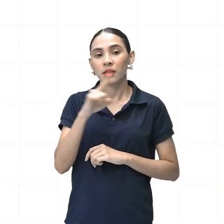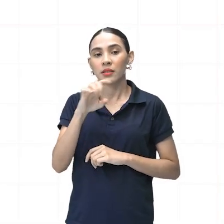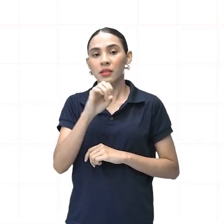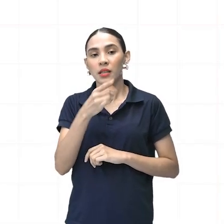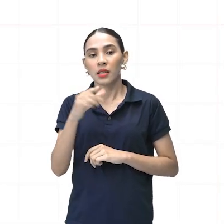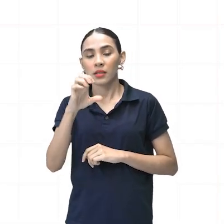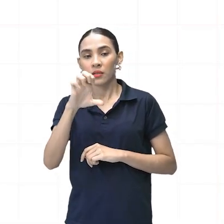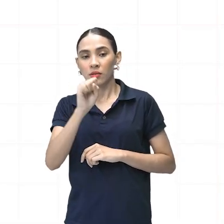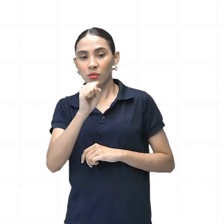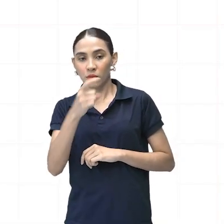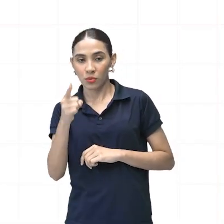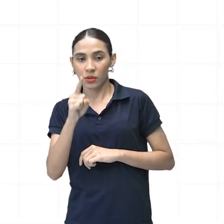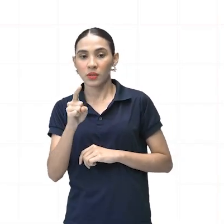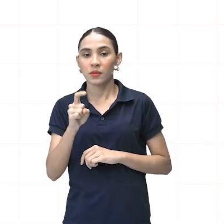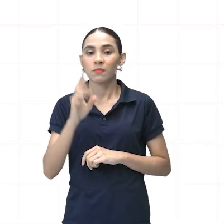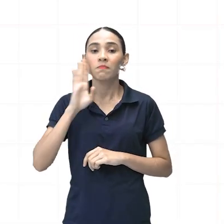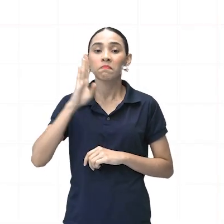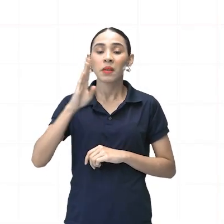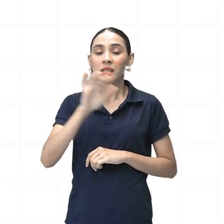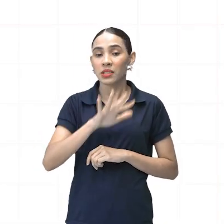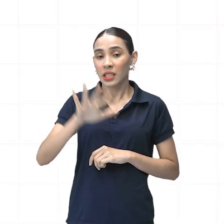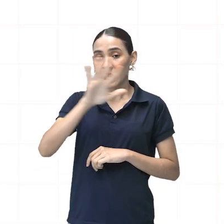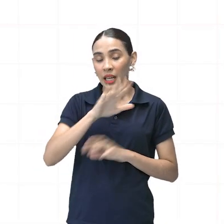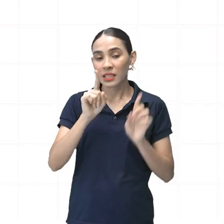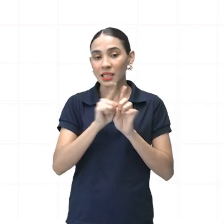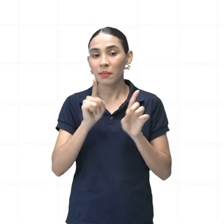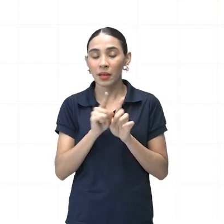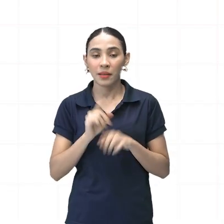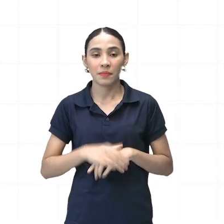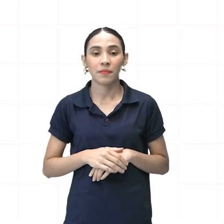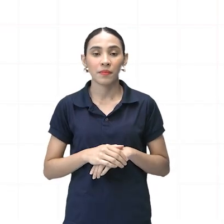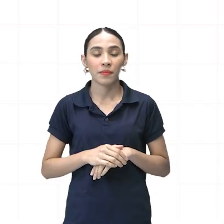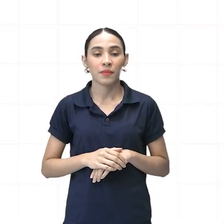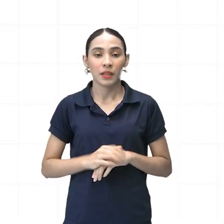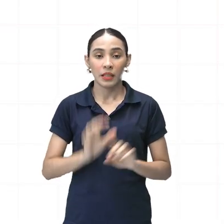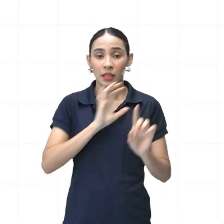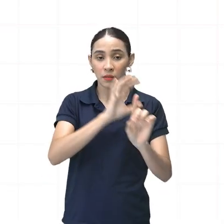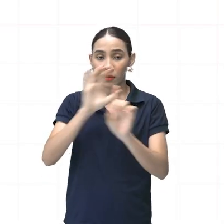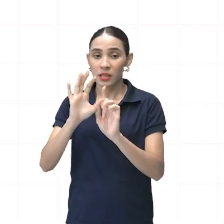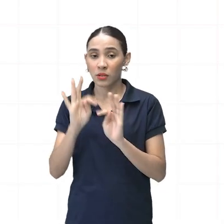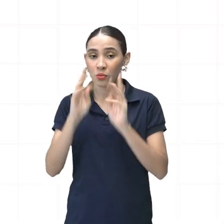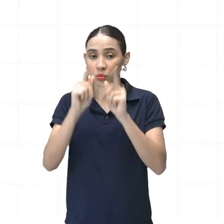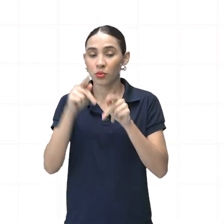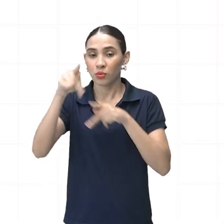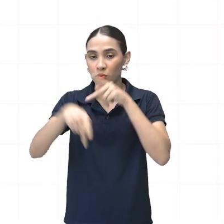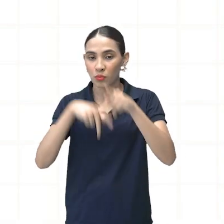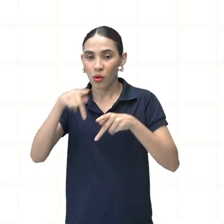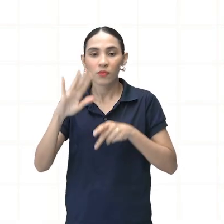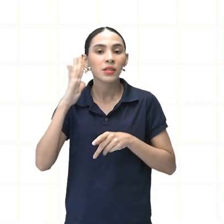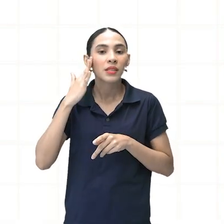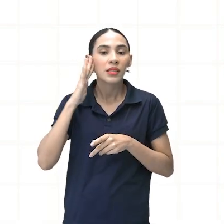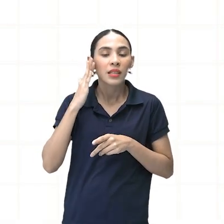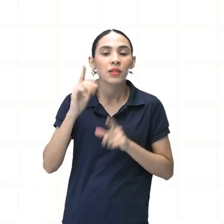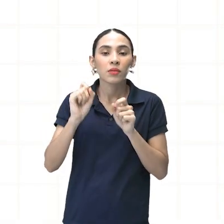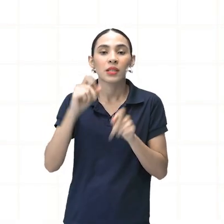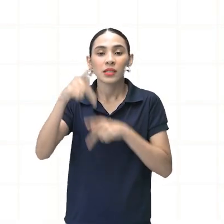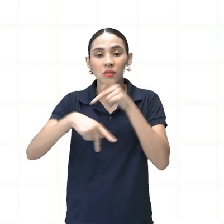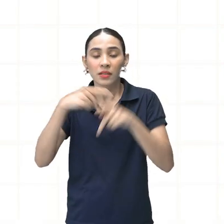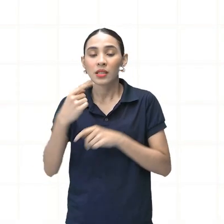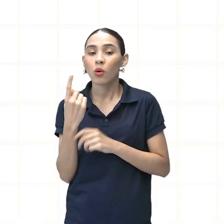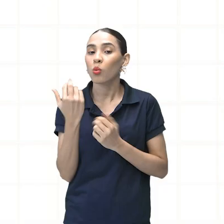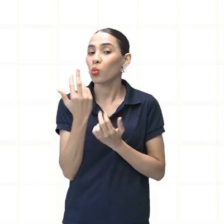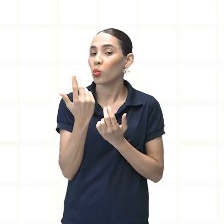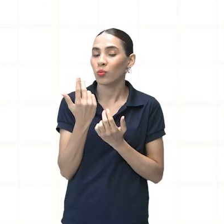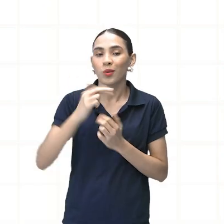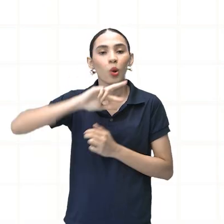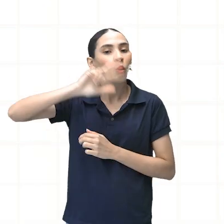Características que são mais gerais e chegam ali a todas as civilizações. entendendo que elas são civilizações, nunca são